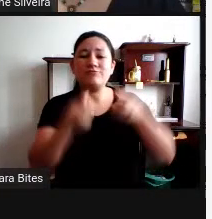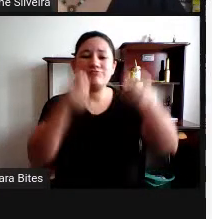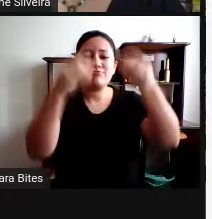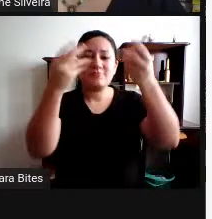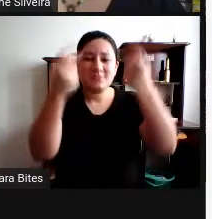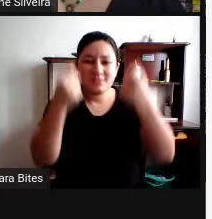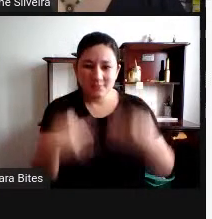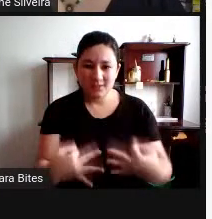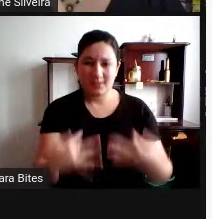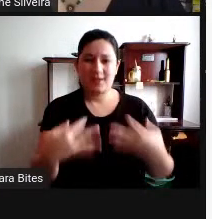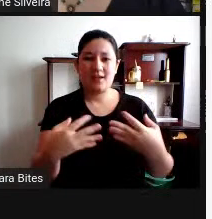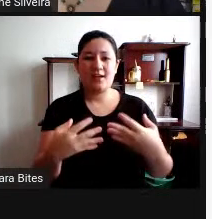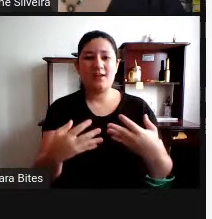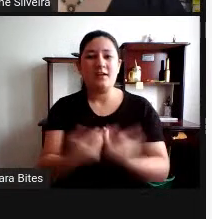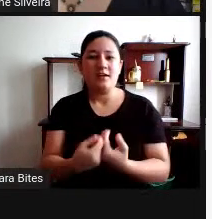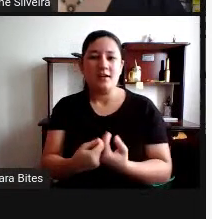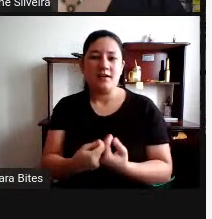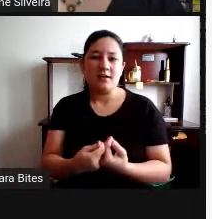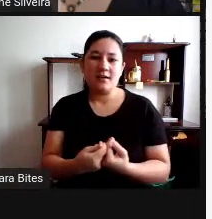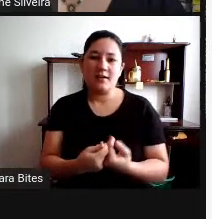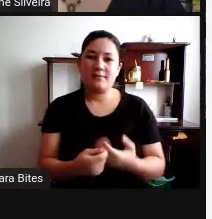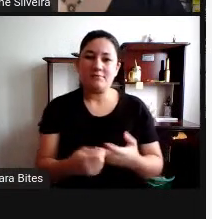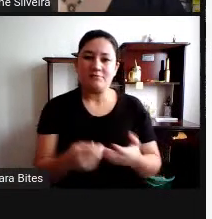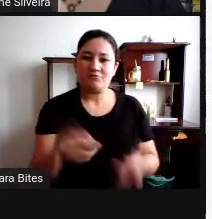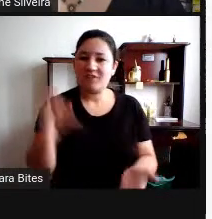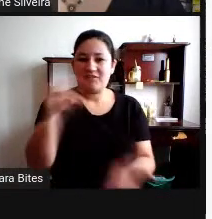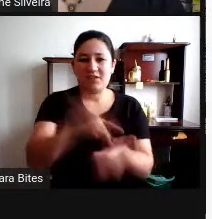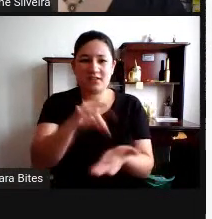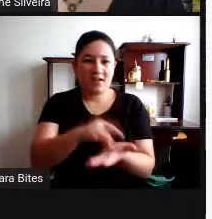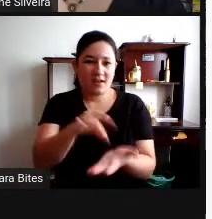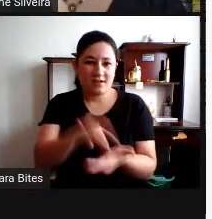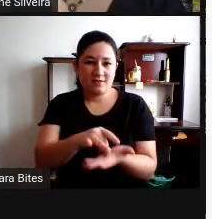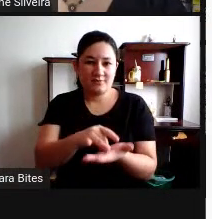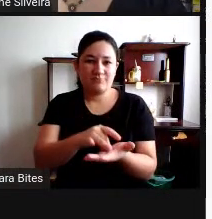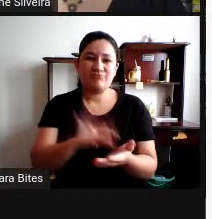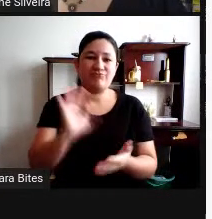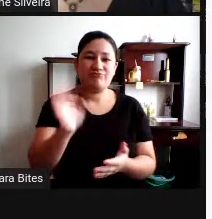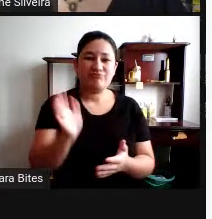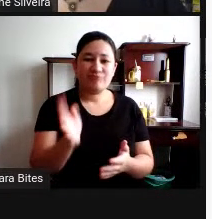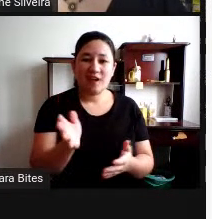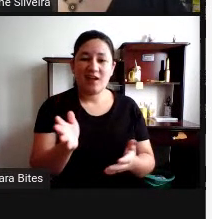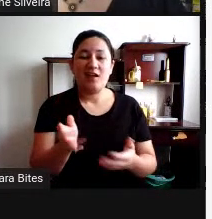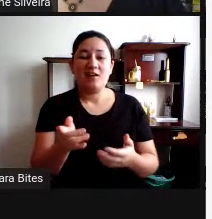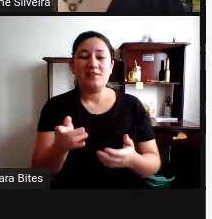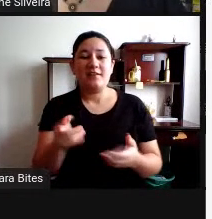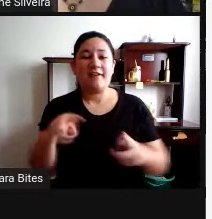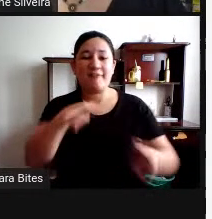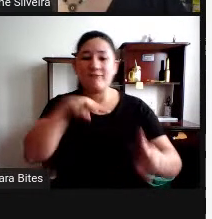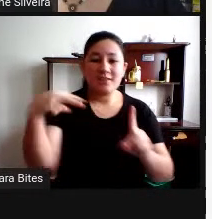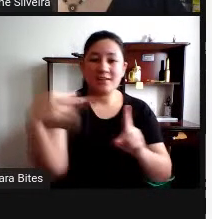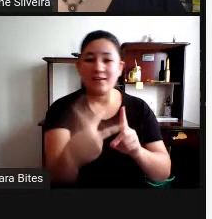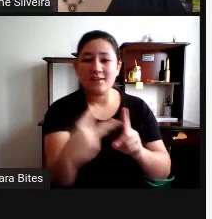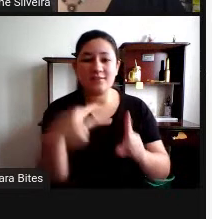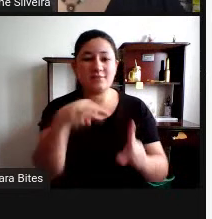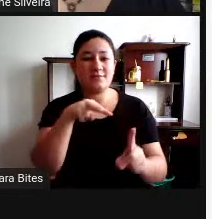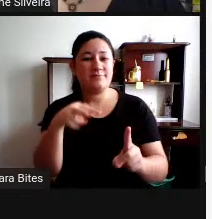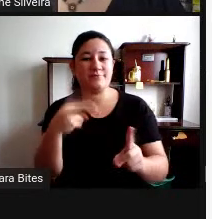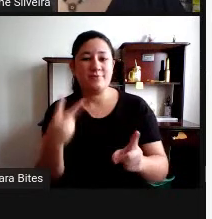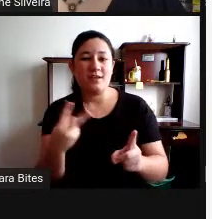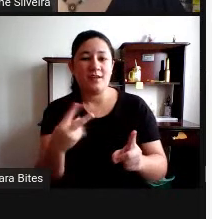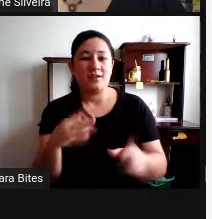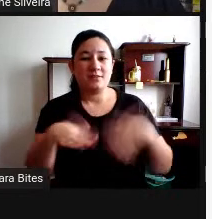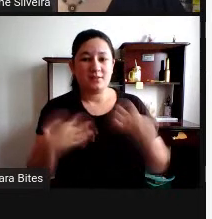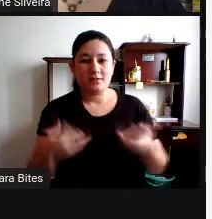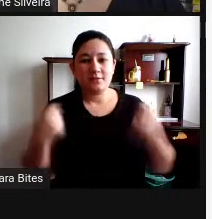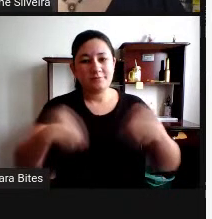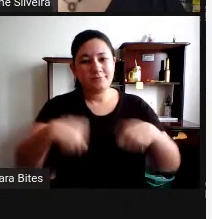os tratamos, eu vejo cada vez mais a imensidão do trabalho que é necessário para mostrar ao linguista isso que